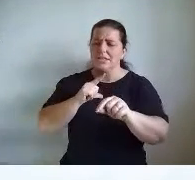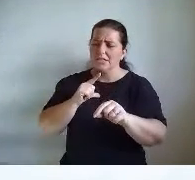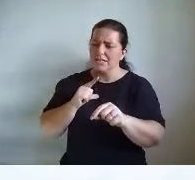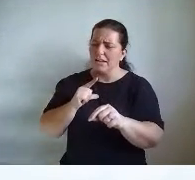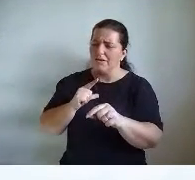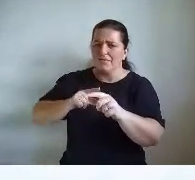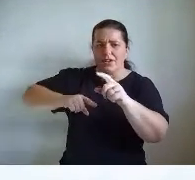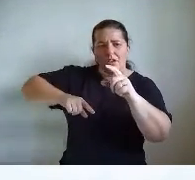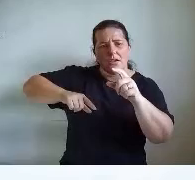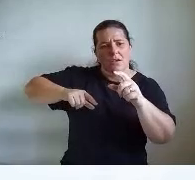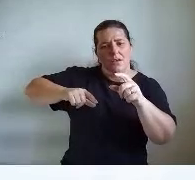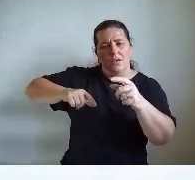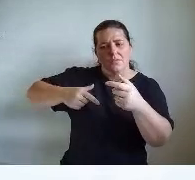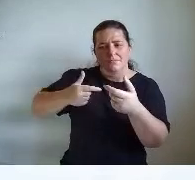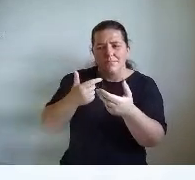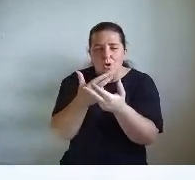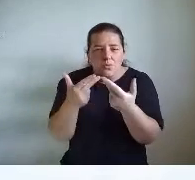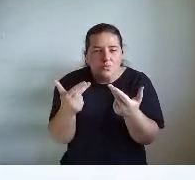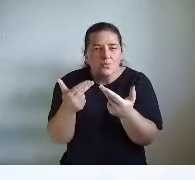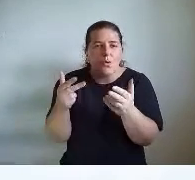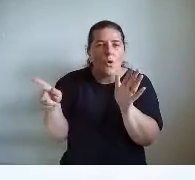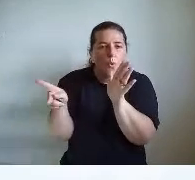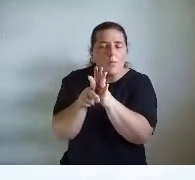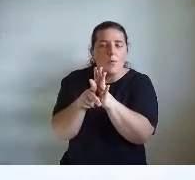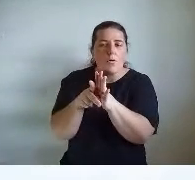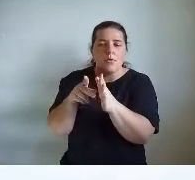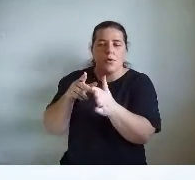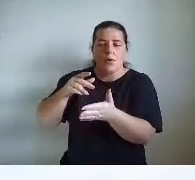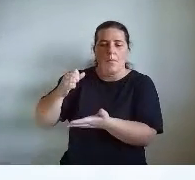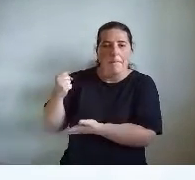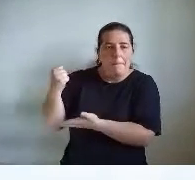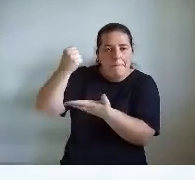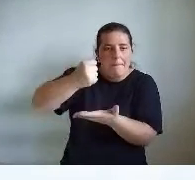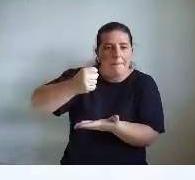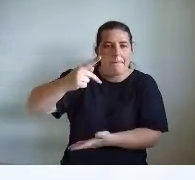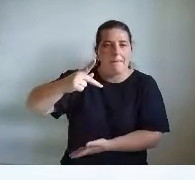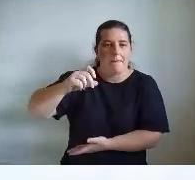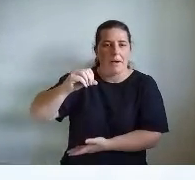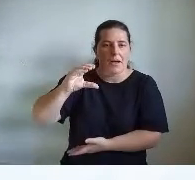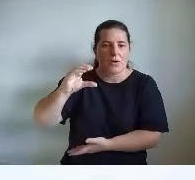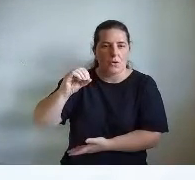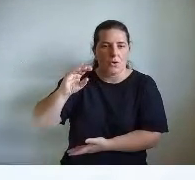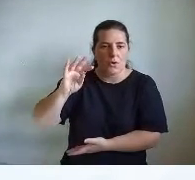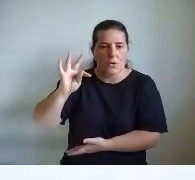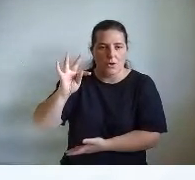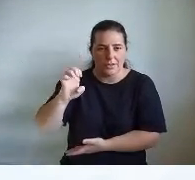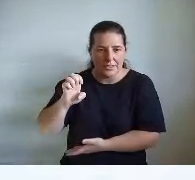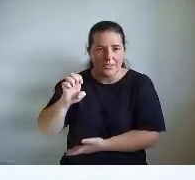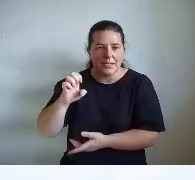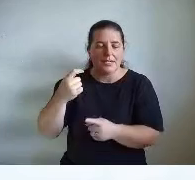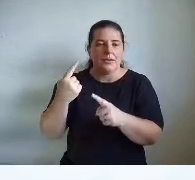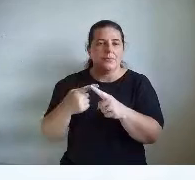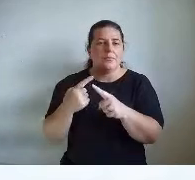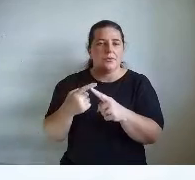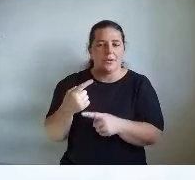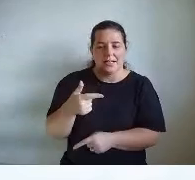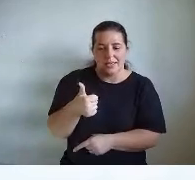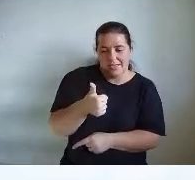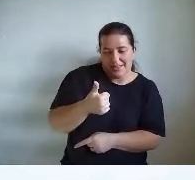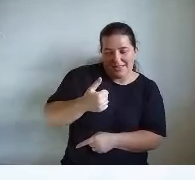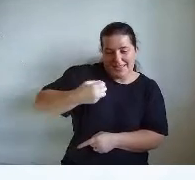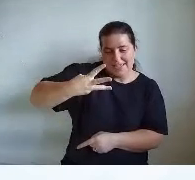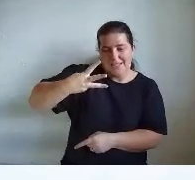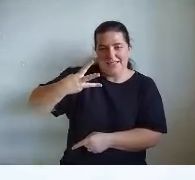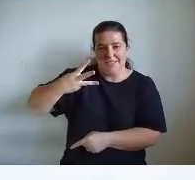inclusive os Estados Unidos agora aprovou lá quase 3 trilhões de dólares, né? Nem sei o quanto isso representa em real, porque o dólar todo dia, né,